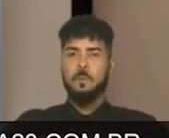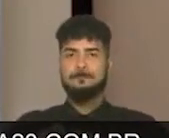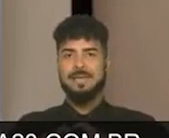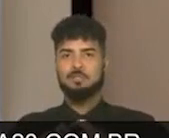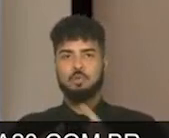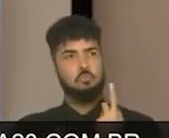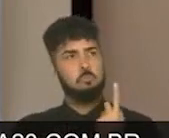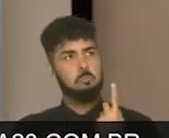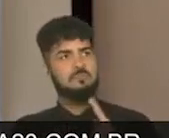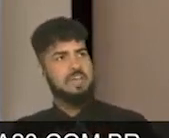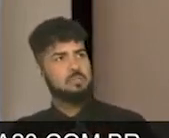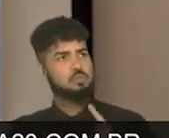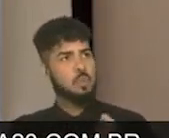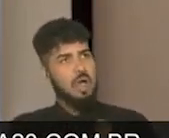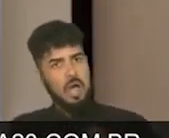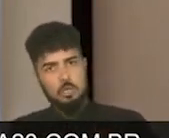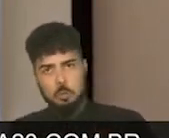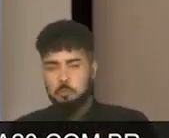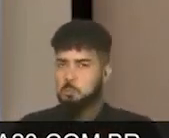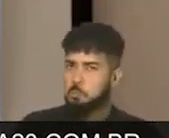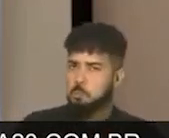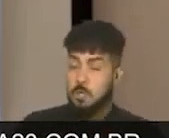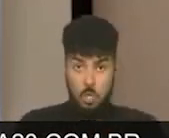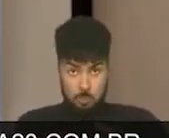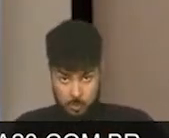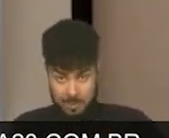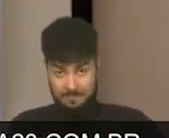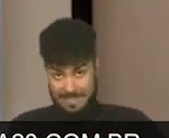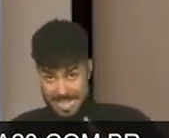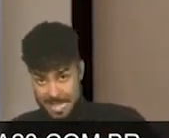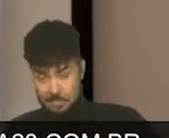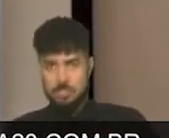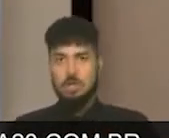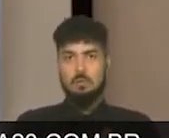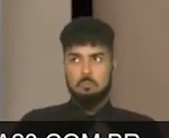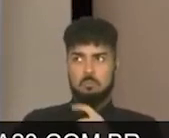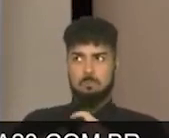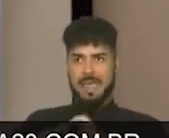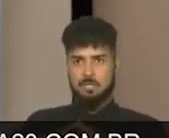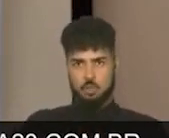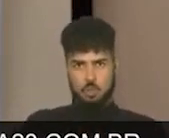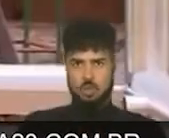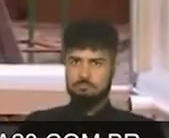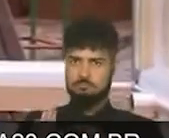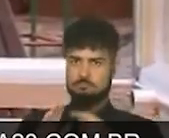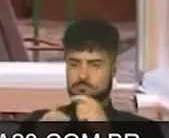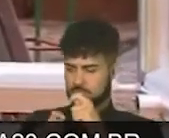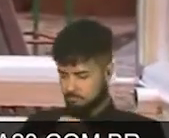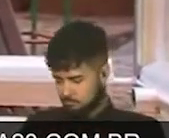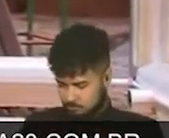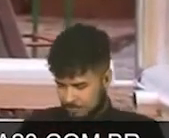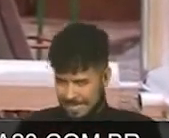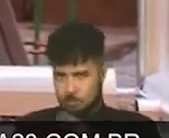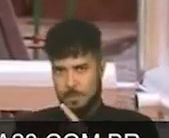menos uma vez ao ano, pois o dermatologista está capacitado para fazer esse diagnóstico. Para quem